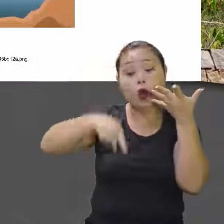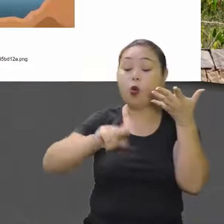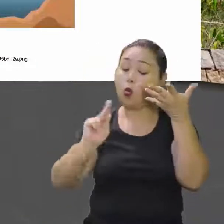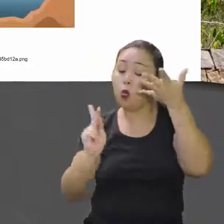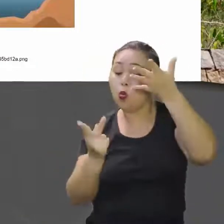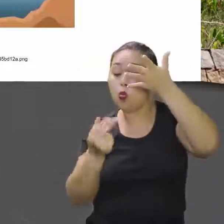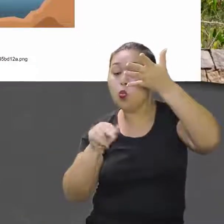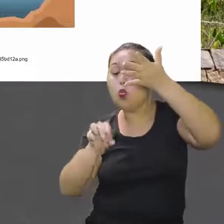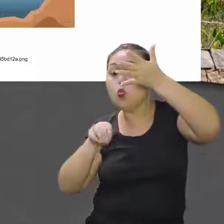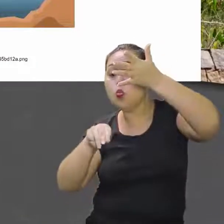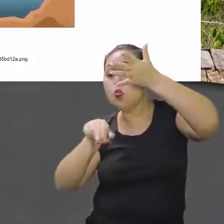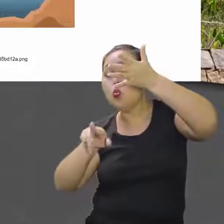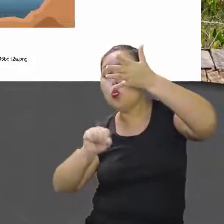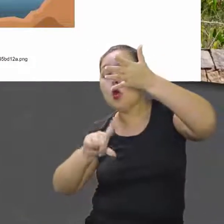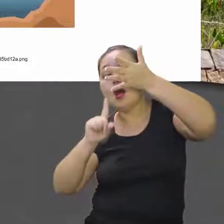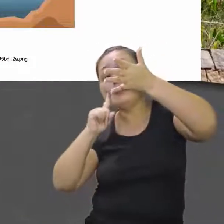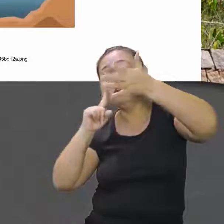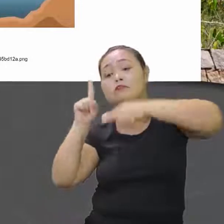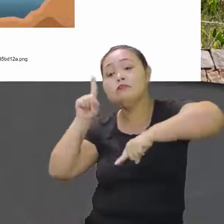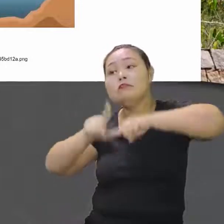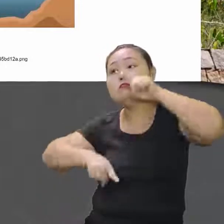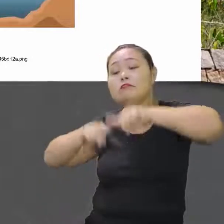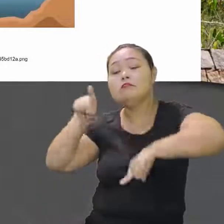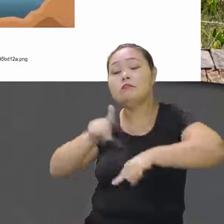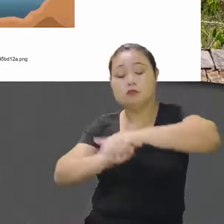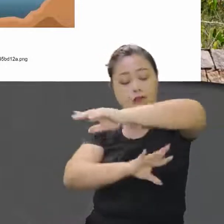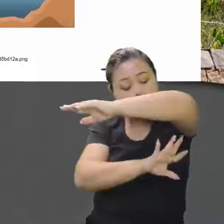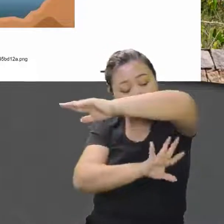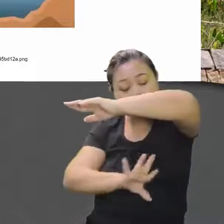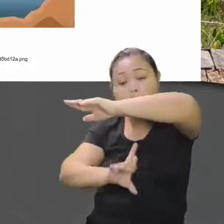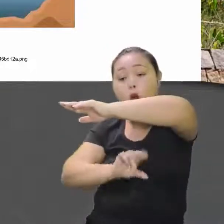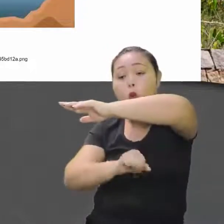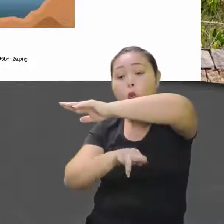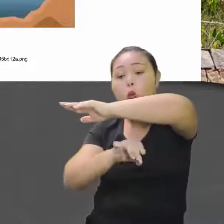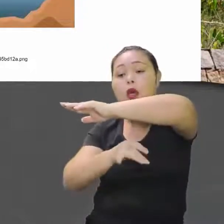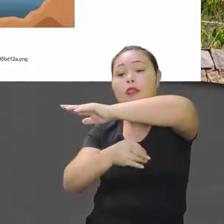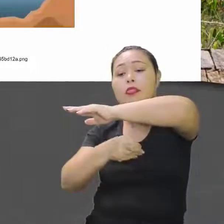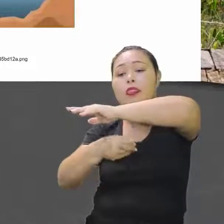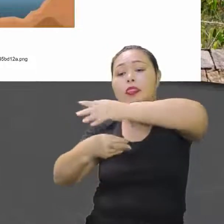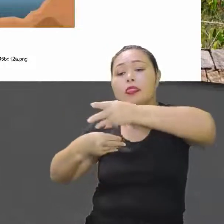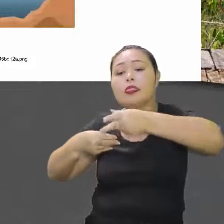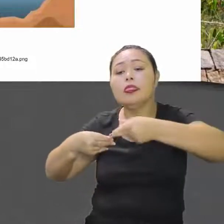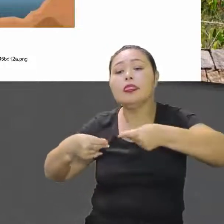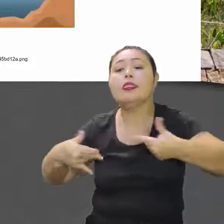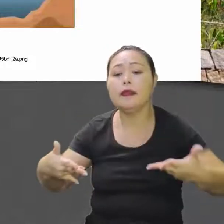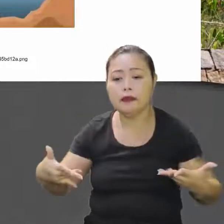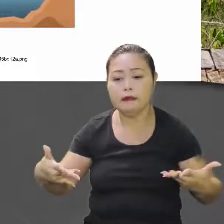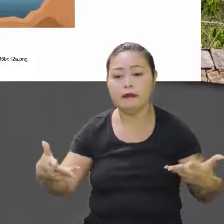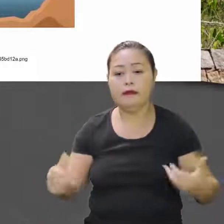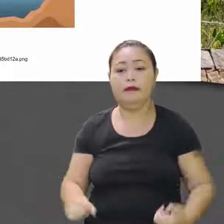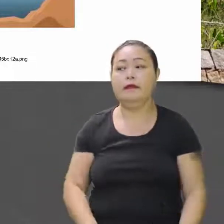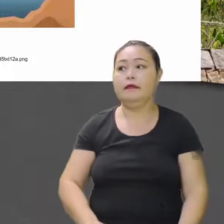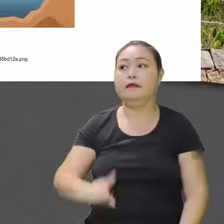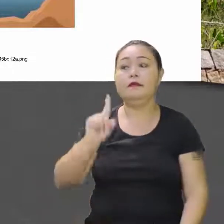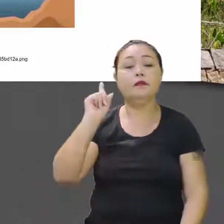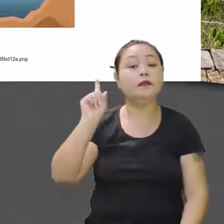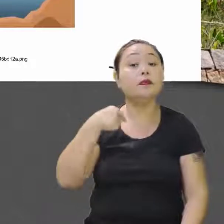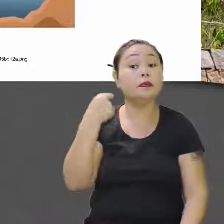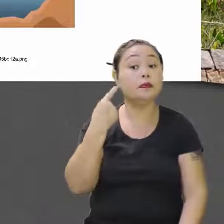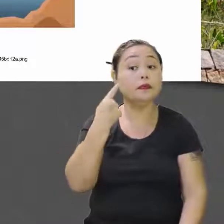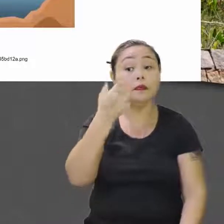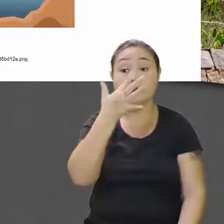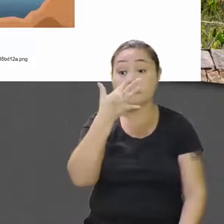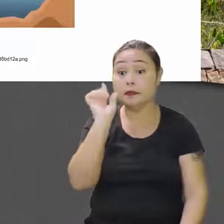é o húmus. Isso é a matéria orgânica em decomposição. E aí você